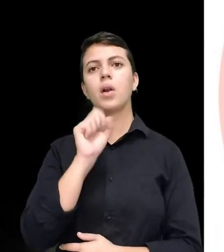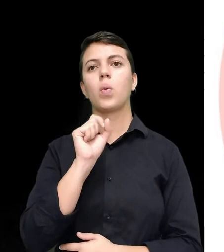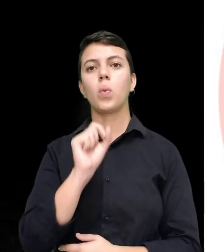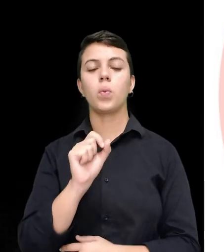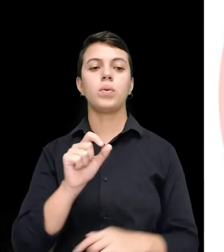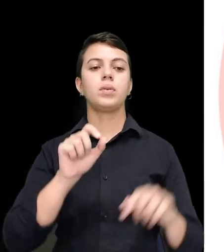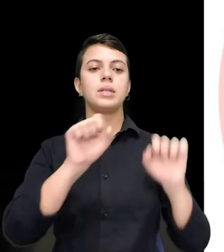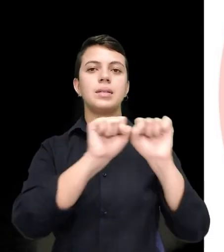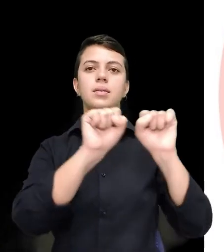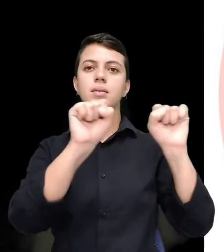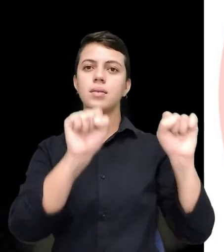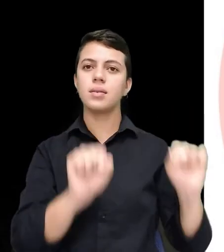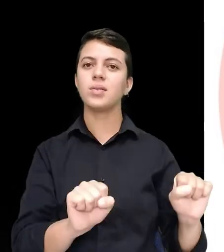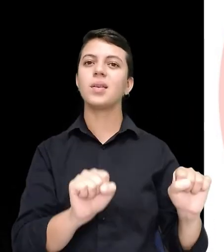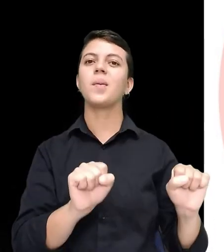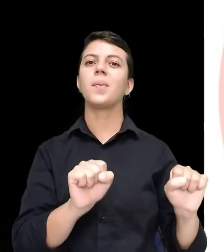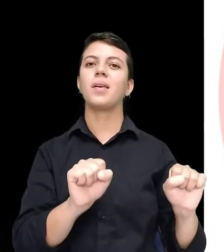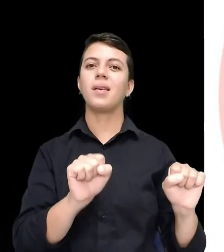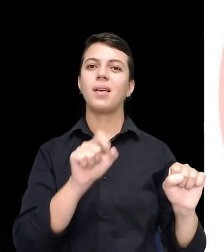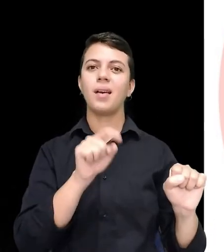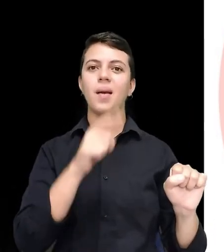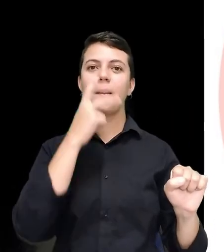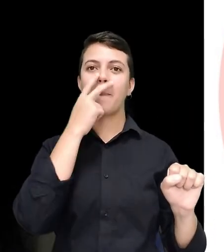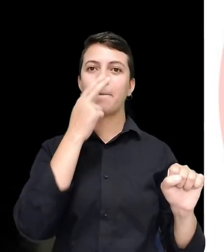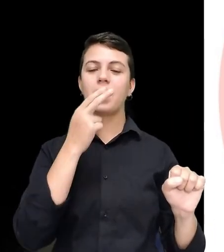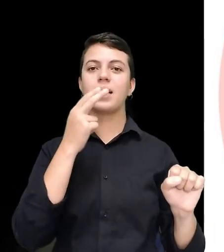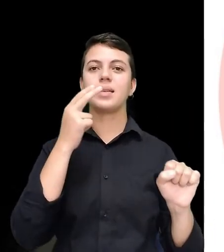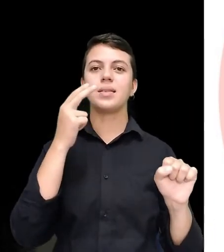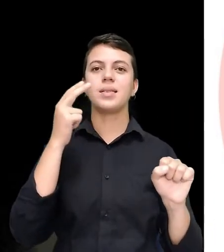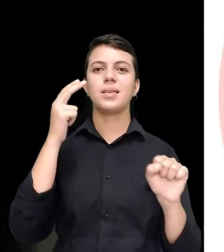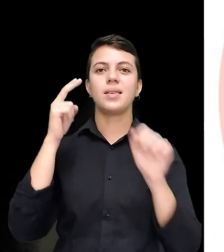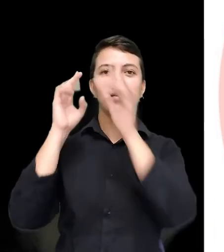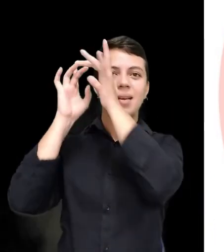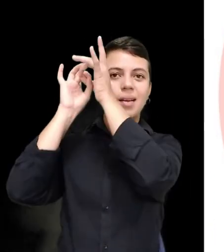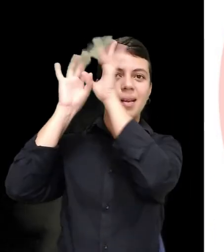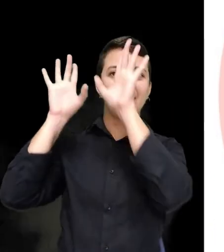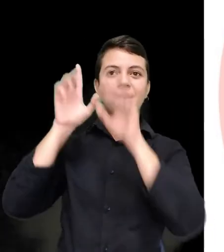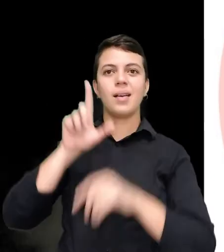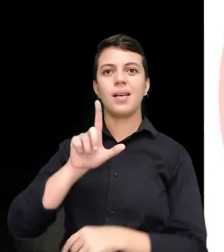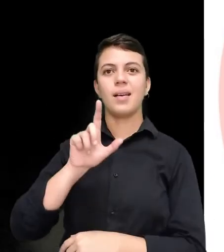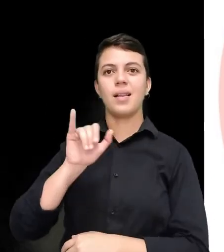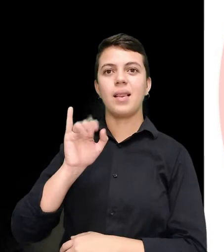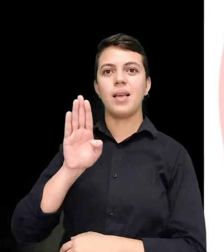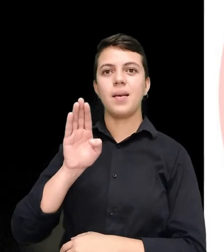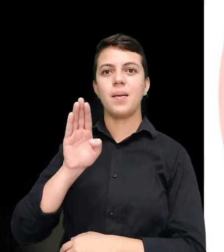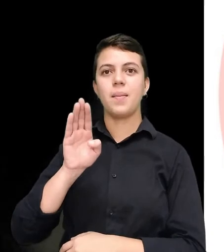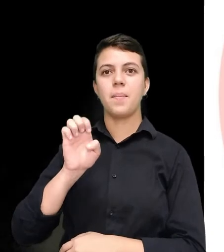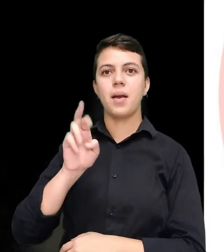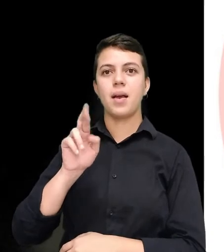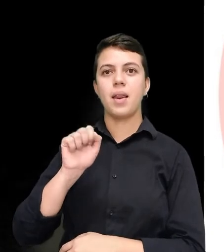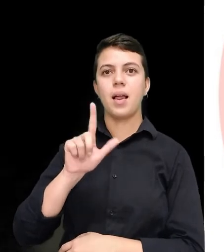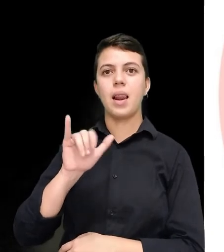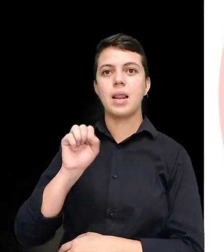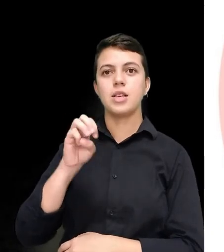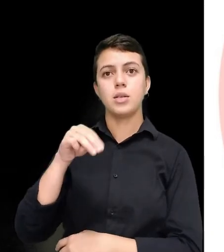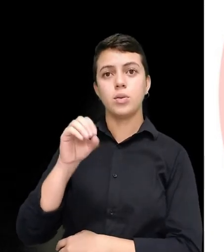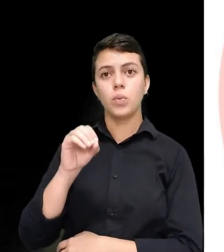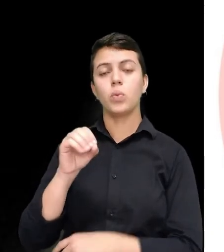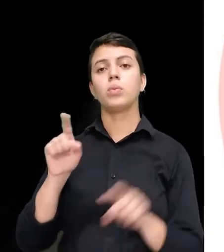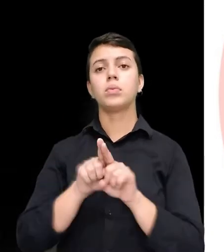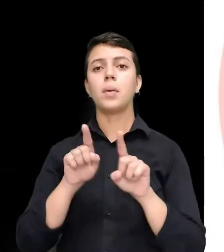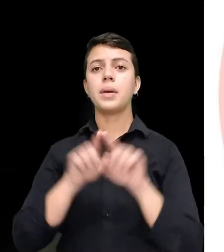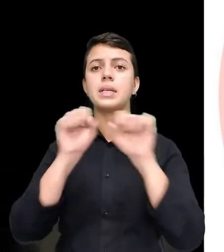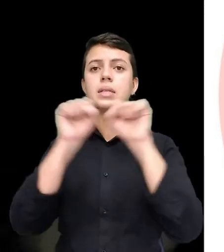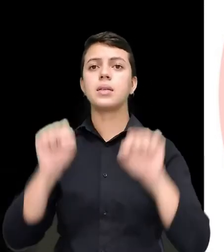esse sistema aí vinculado ao liberalismo, né, da época, a um sistema mais